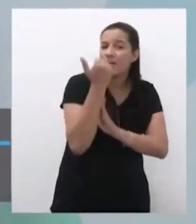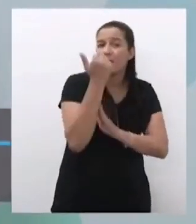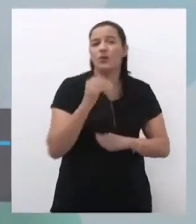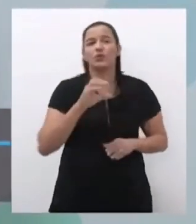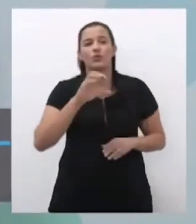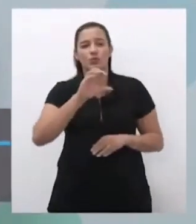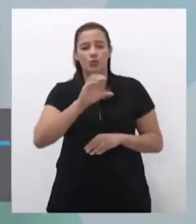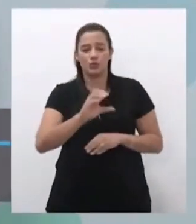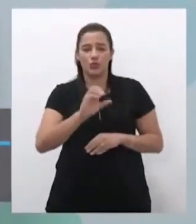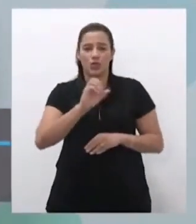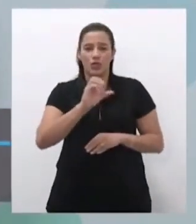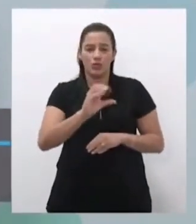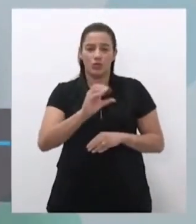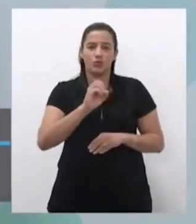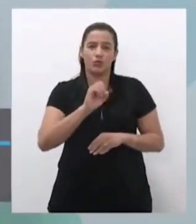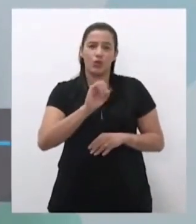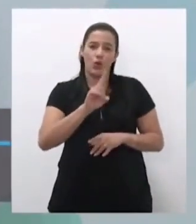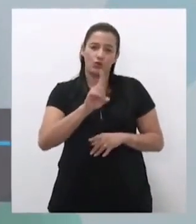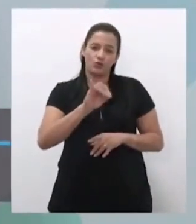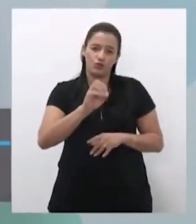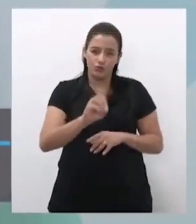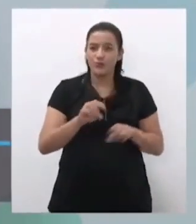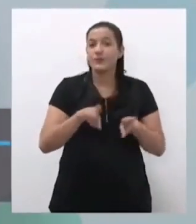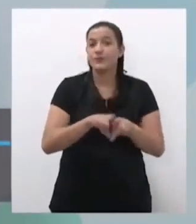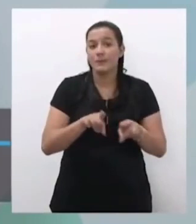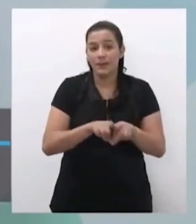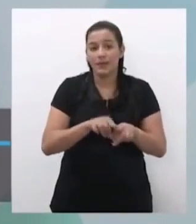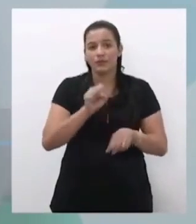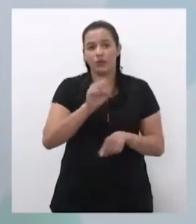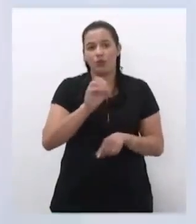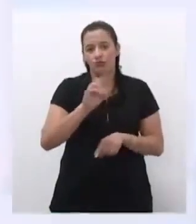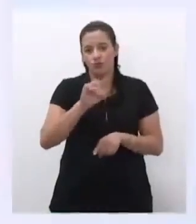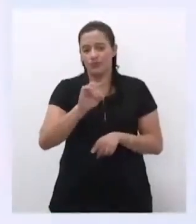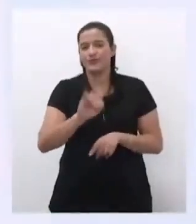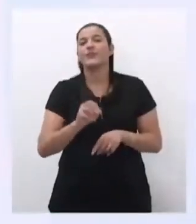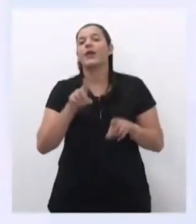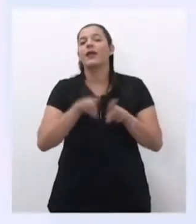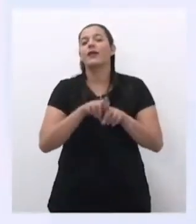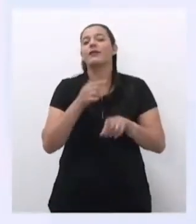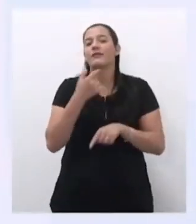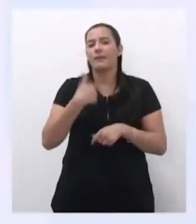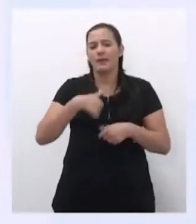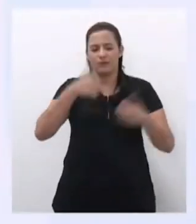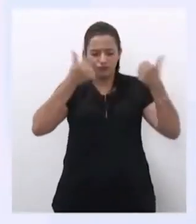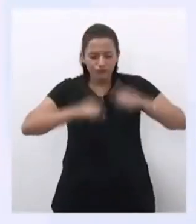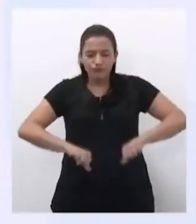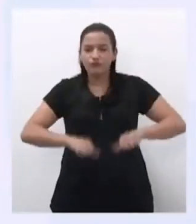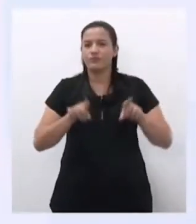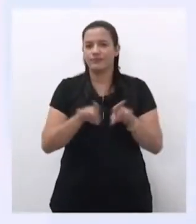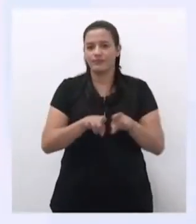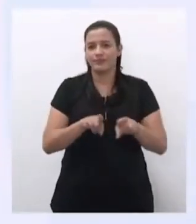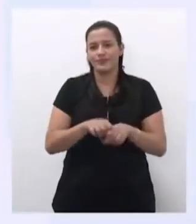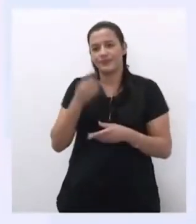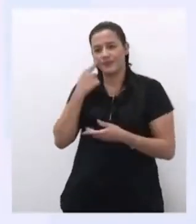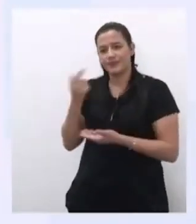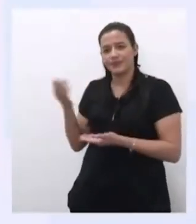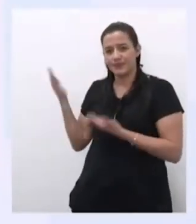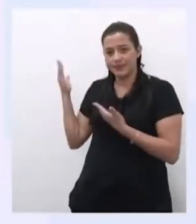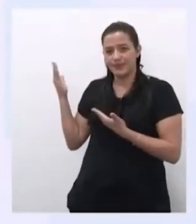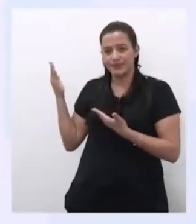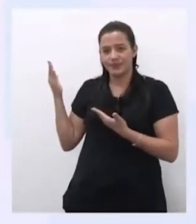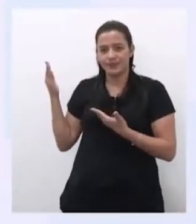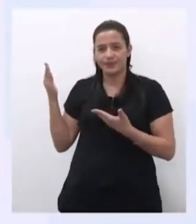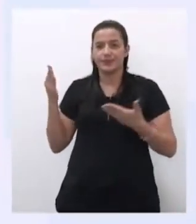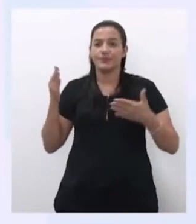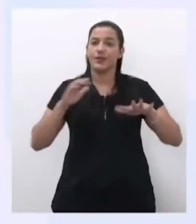coração, e quantidades maiores de gordura. No próximo slide, vocês vão verificar uma escadinha. Então, primeiro nós